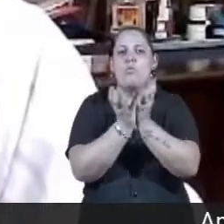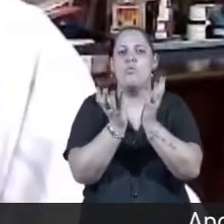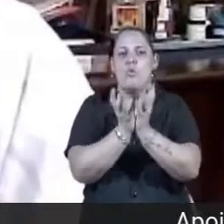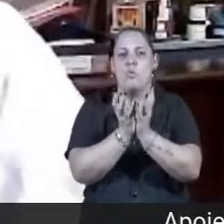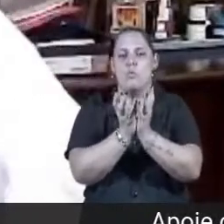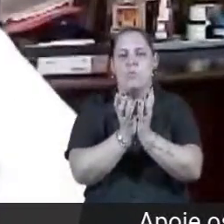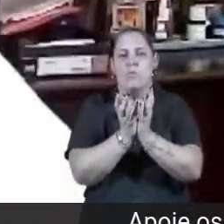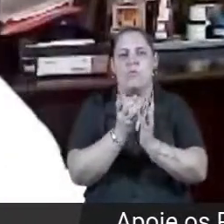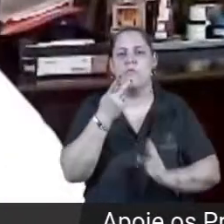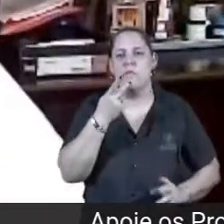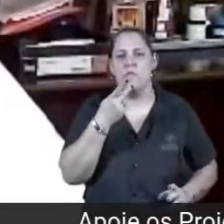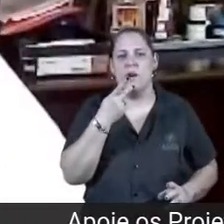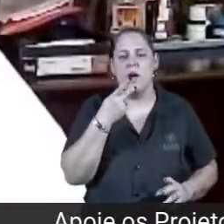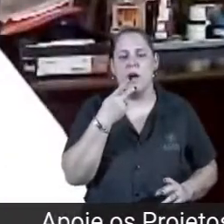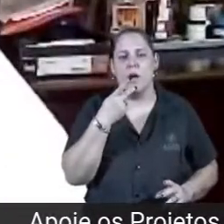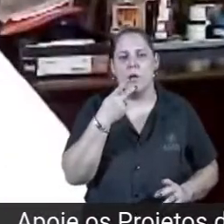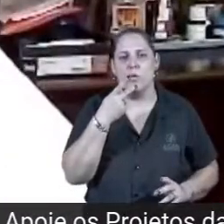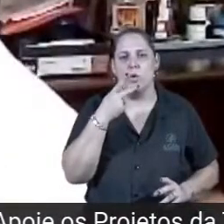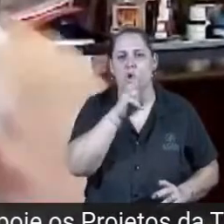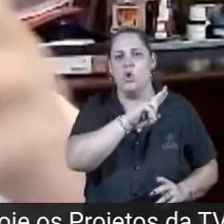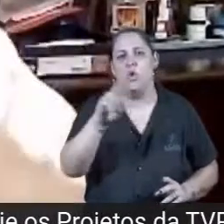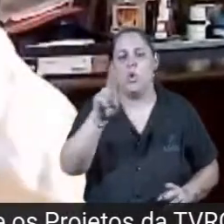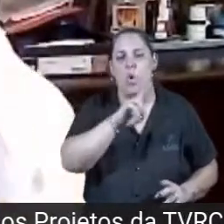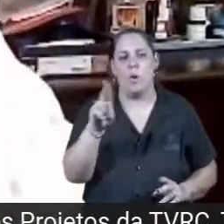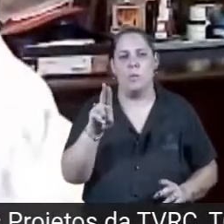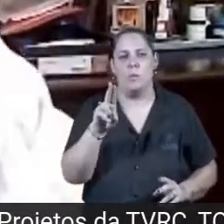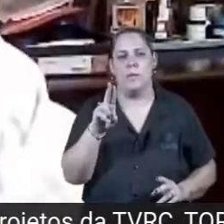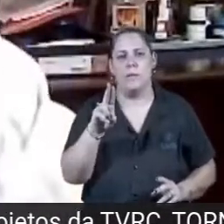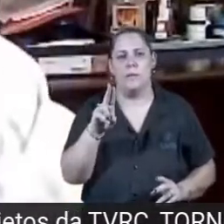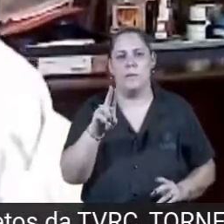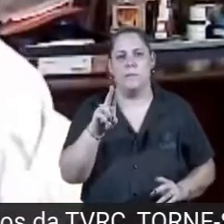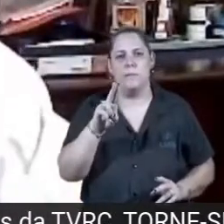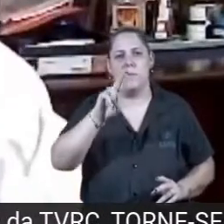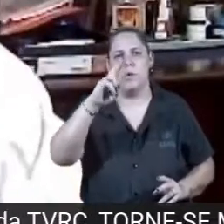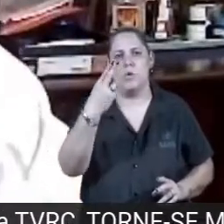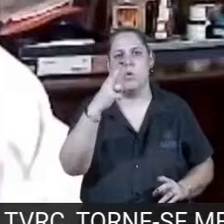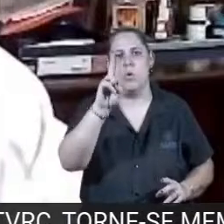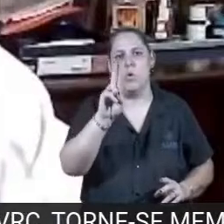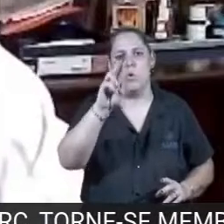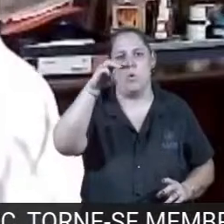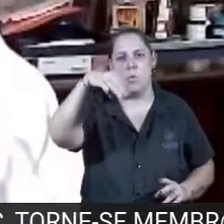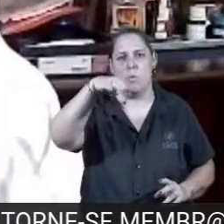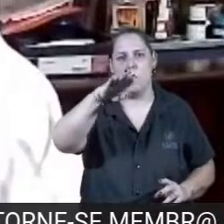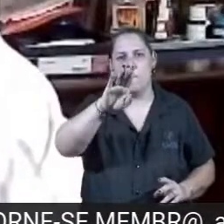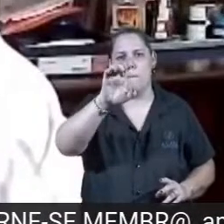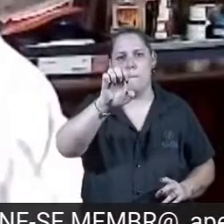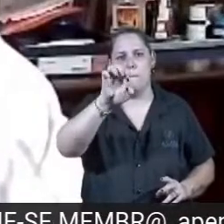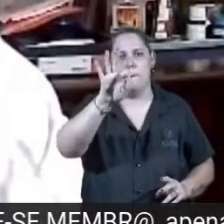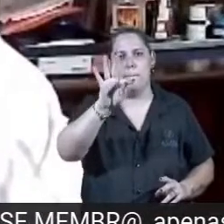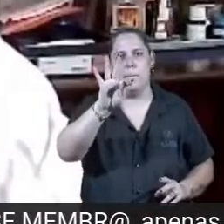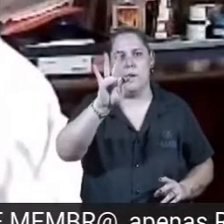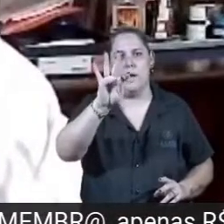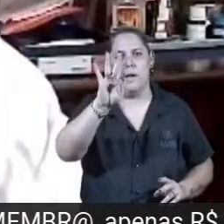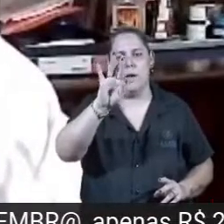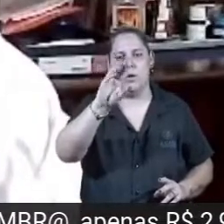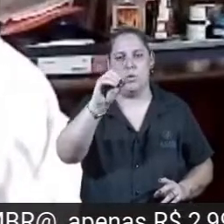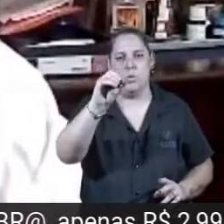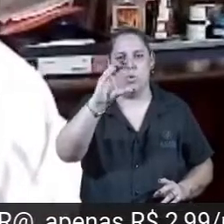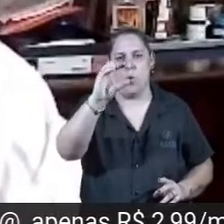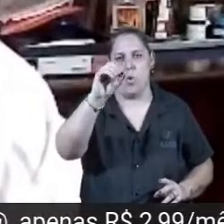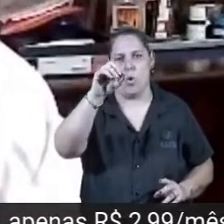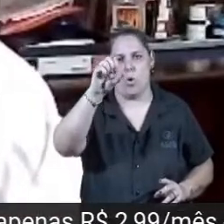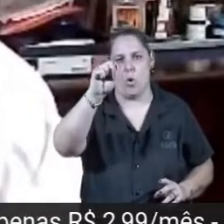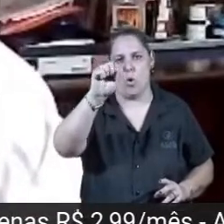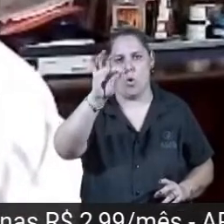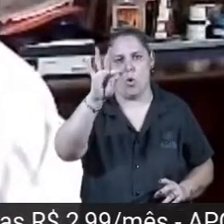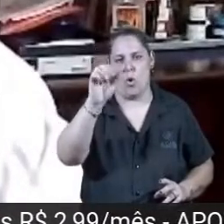falo pelo companheiro Humberto Costa, que está aí presente também,